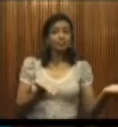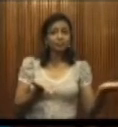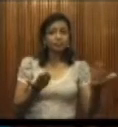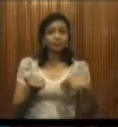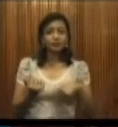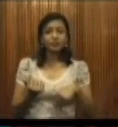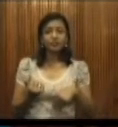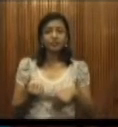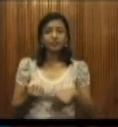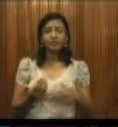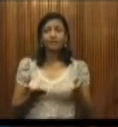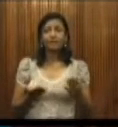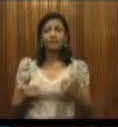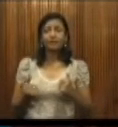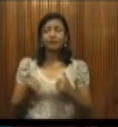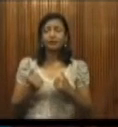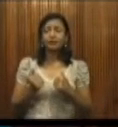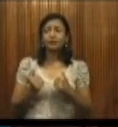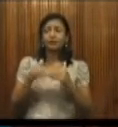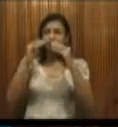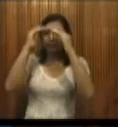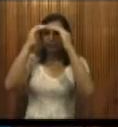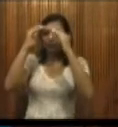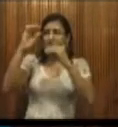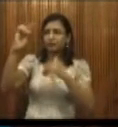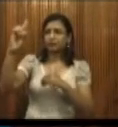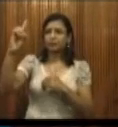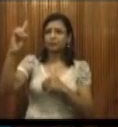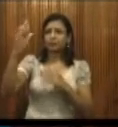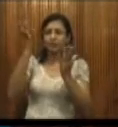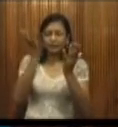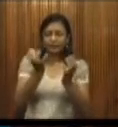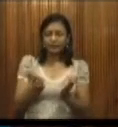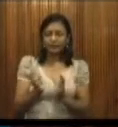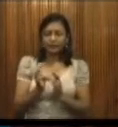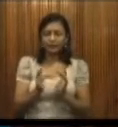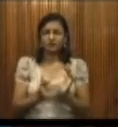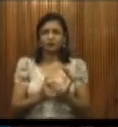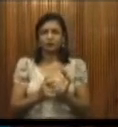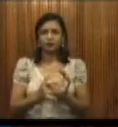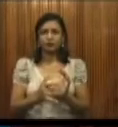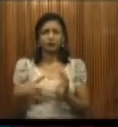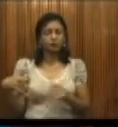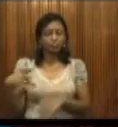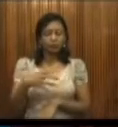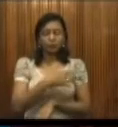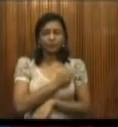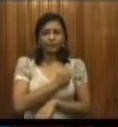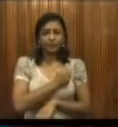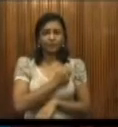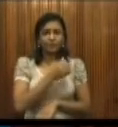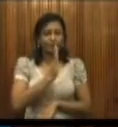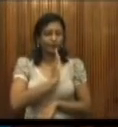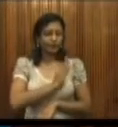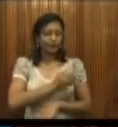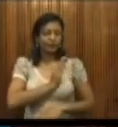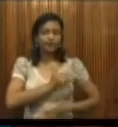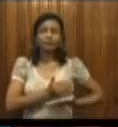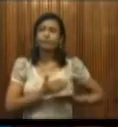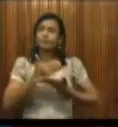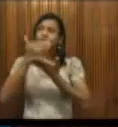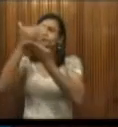segue-me. Passe a seguir a Cristo. Aceite Cristo como seu Salvador. Entregue seu coração para